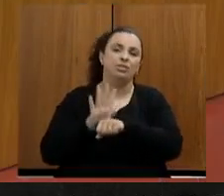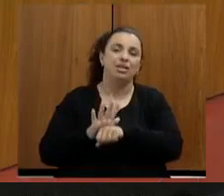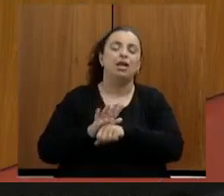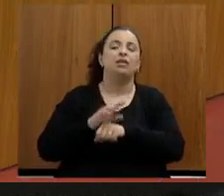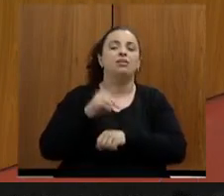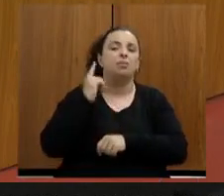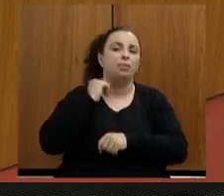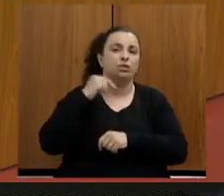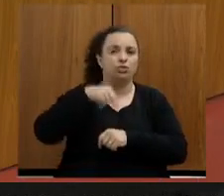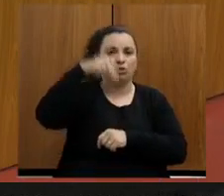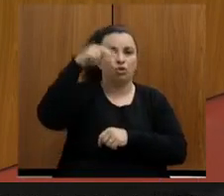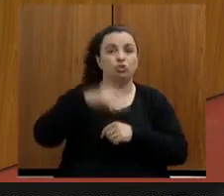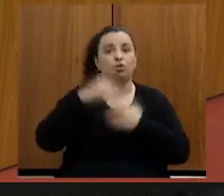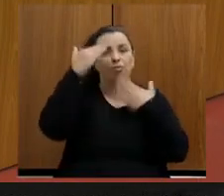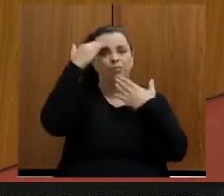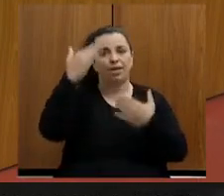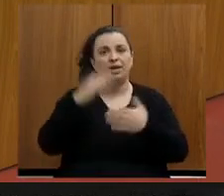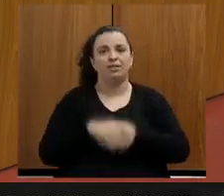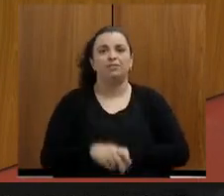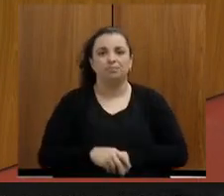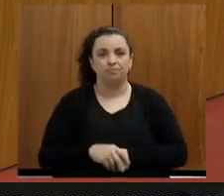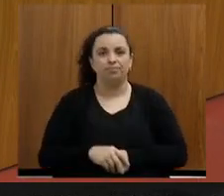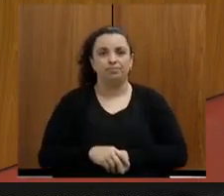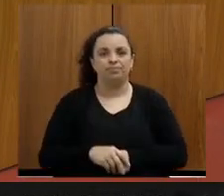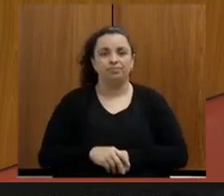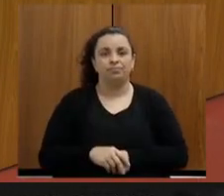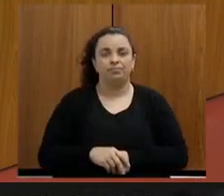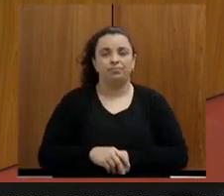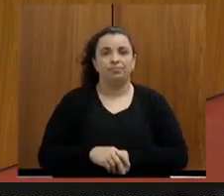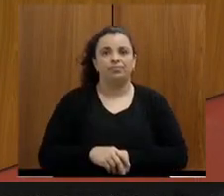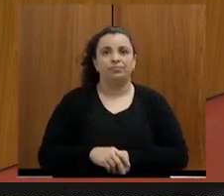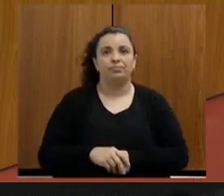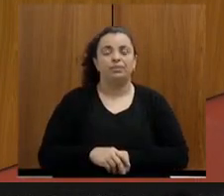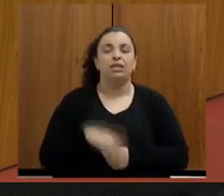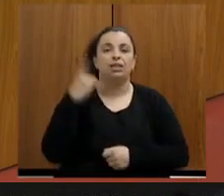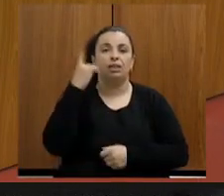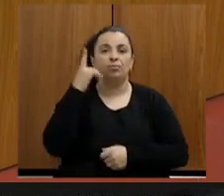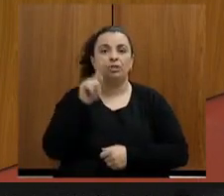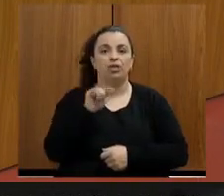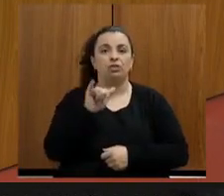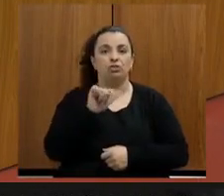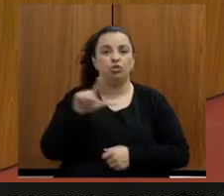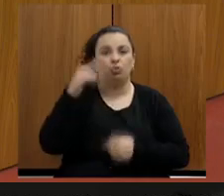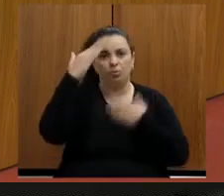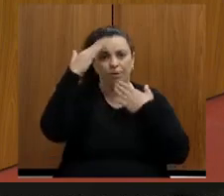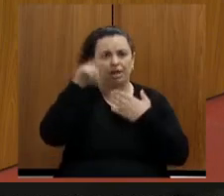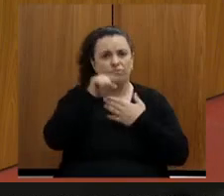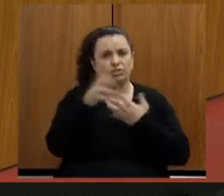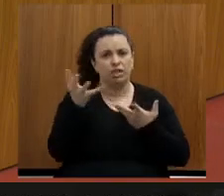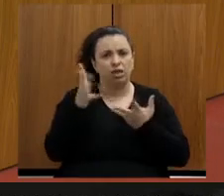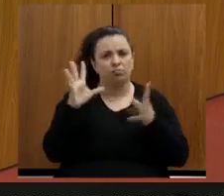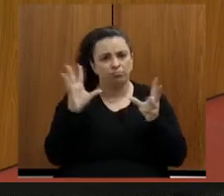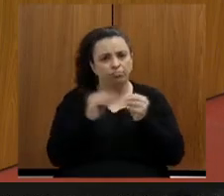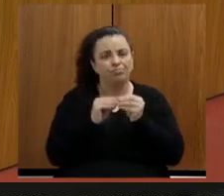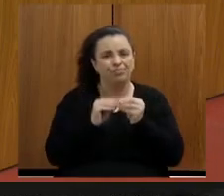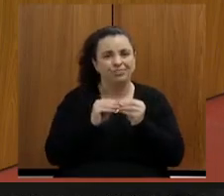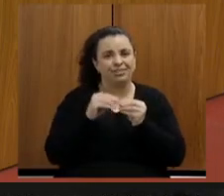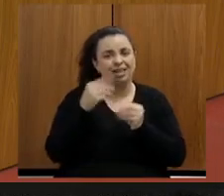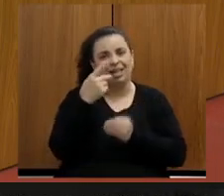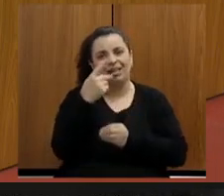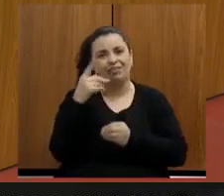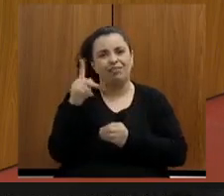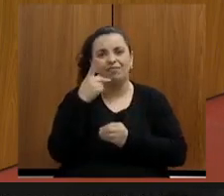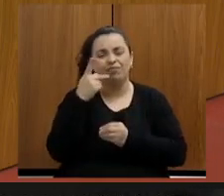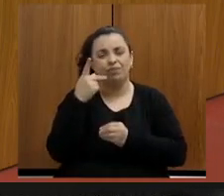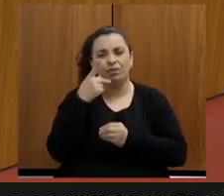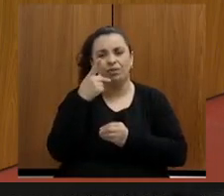obrigado obrigado Deputado Gil Pereira Comandante você quer fazer alguma consideração na falta de paga é rápido